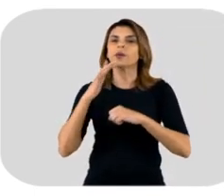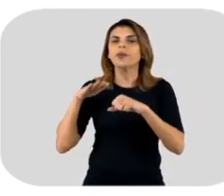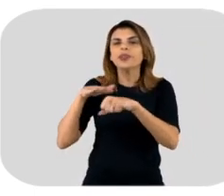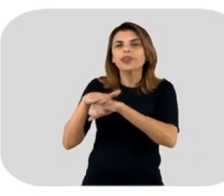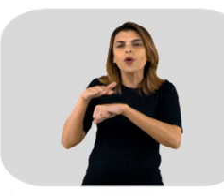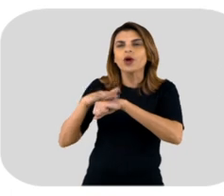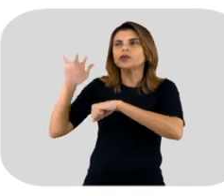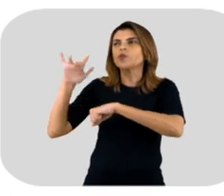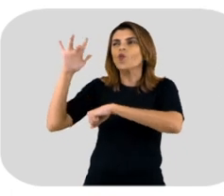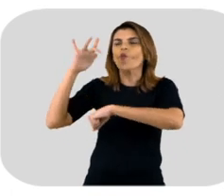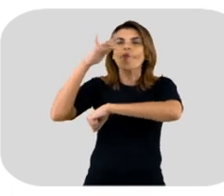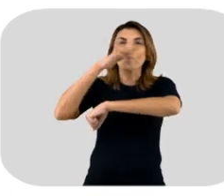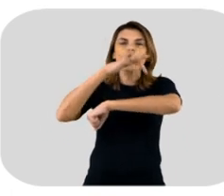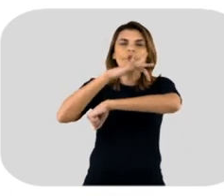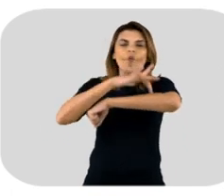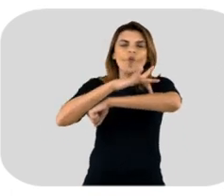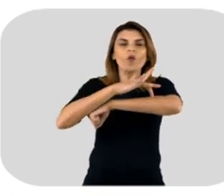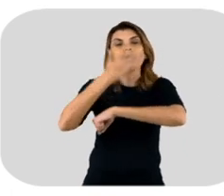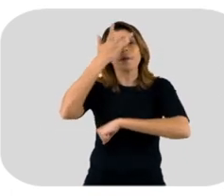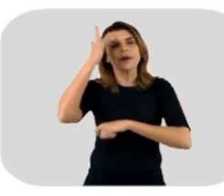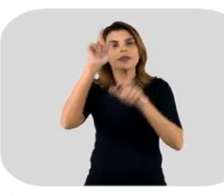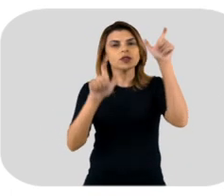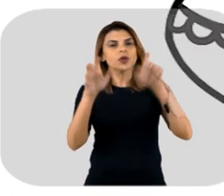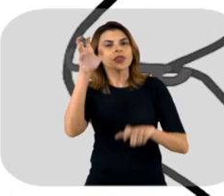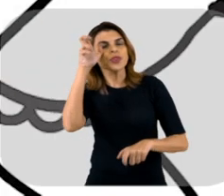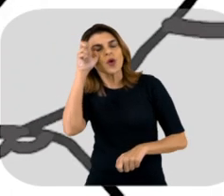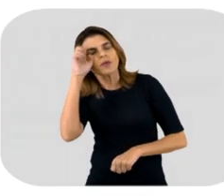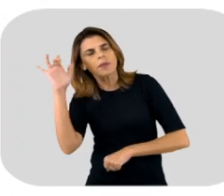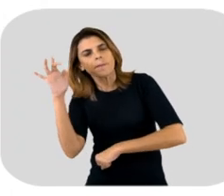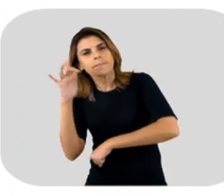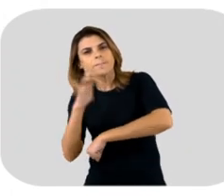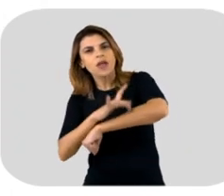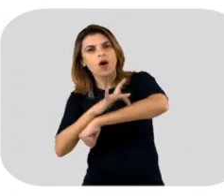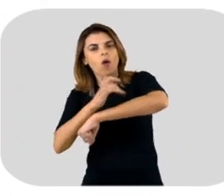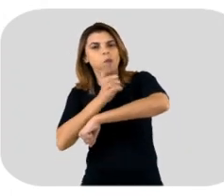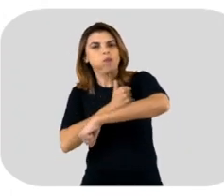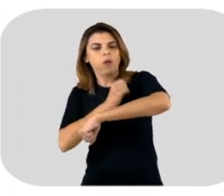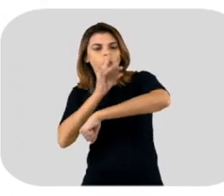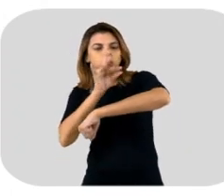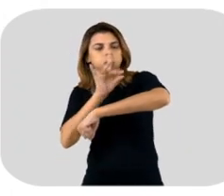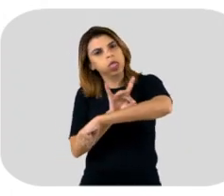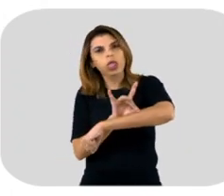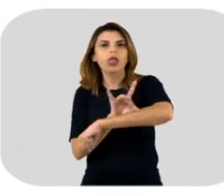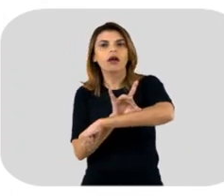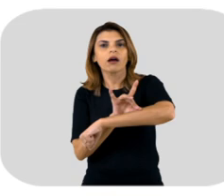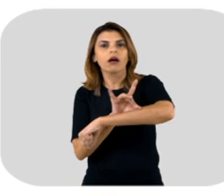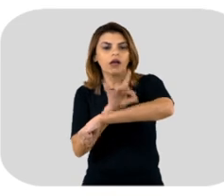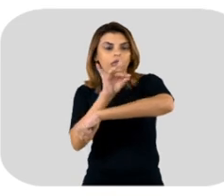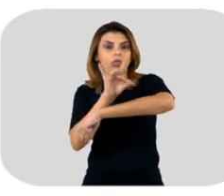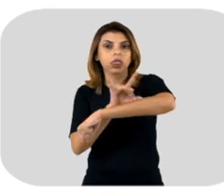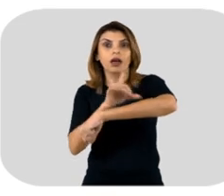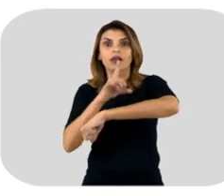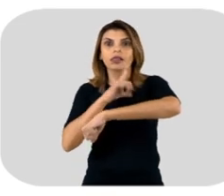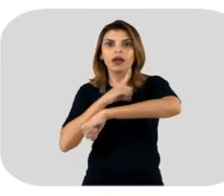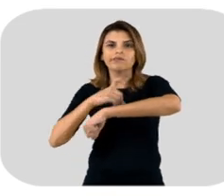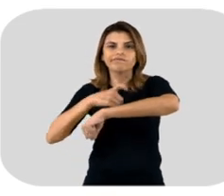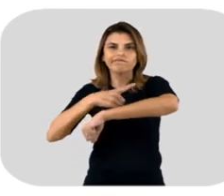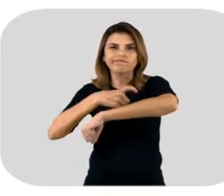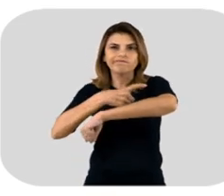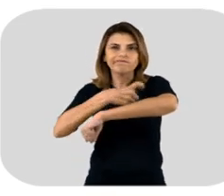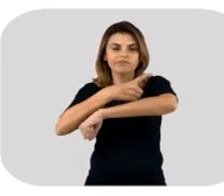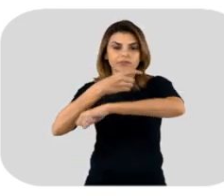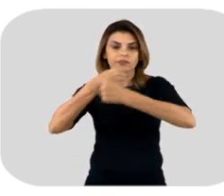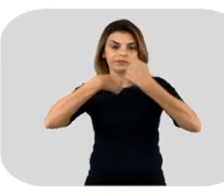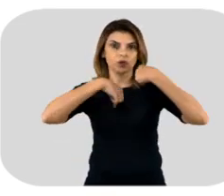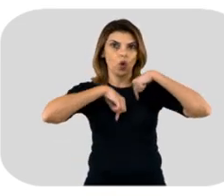Eles saem à noite para se alimentar do sangue das pessoas enquanto dormem. Quando picam, defecam na pele da pessoa. Suas fezes contêm